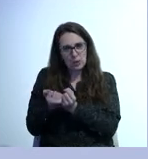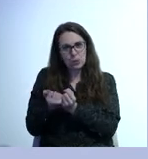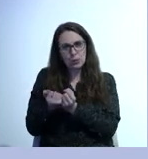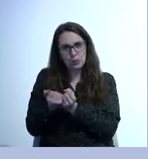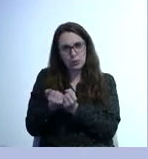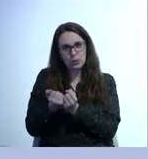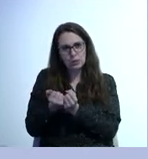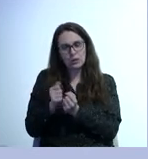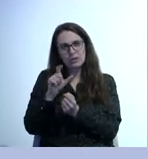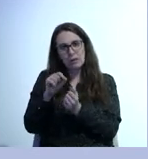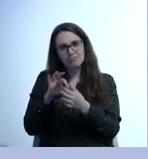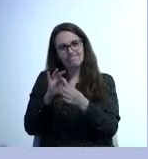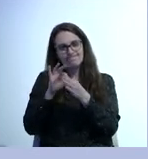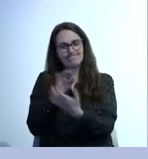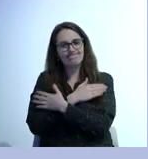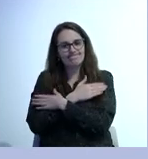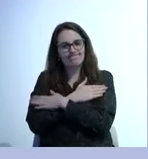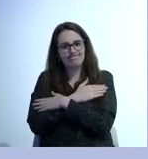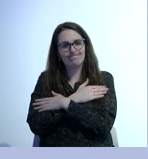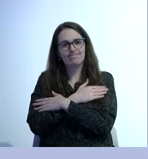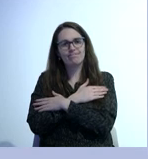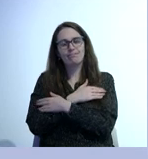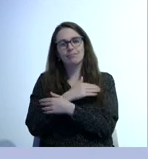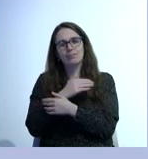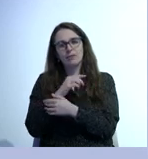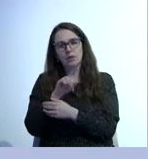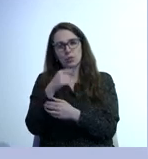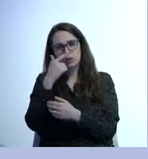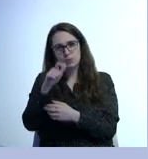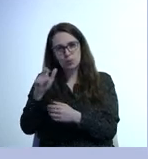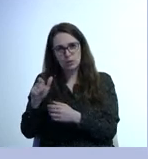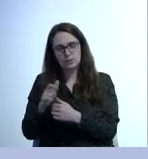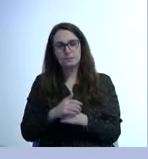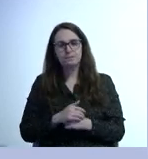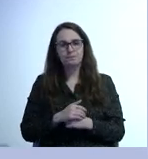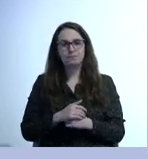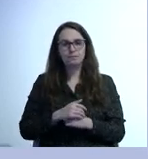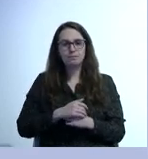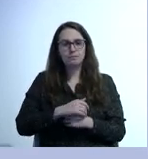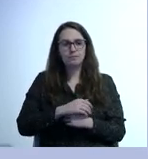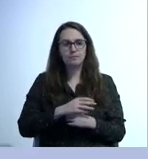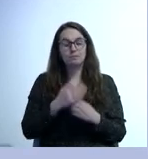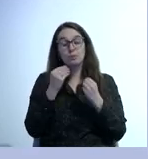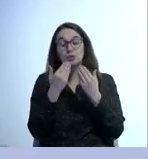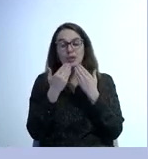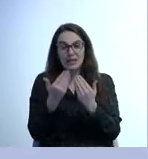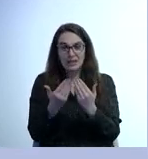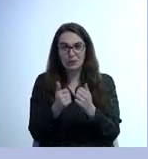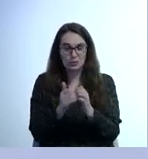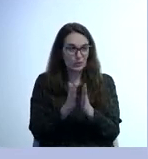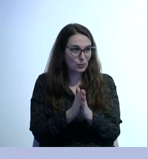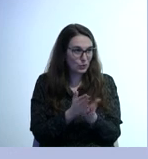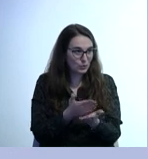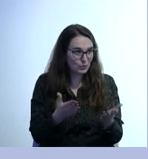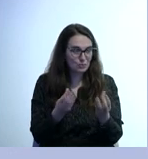e de fraternidade em relação às outras pessoas que ocupam o planeta neste momento. Agradeço imenso a todos. É